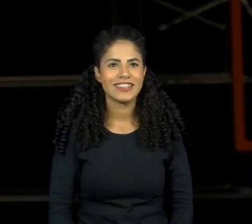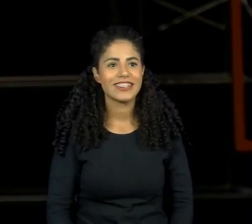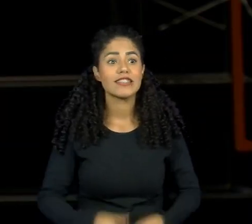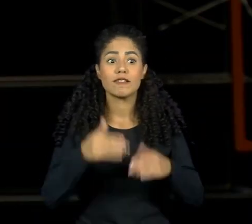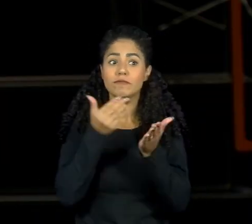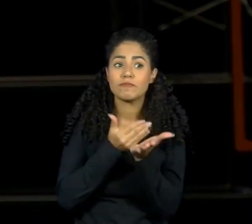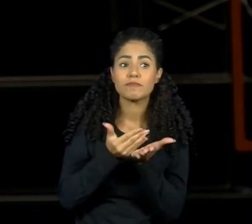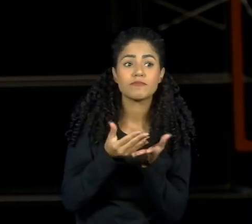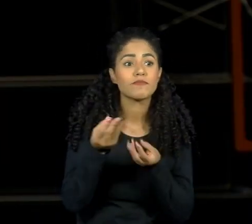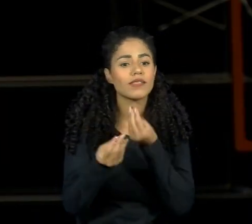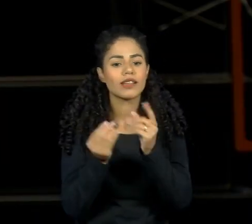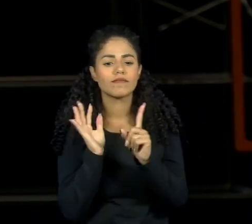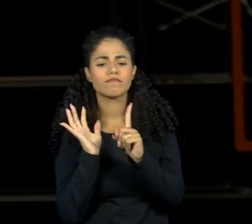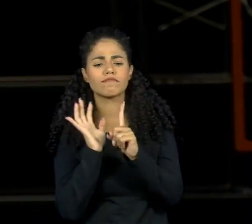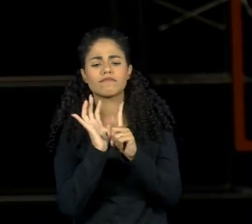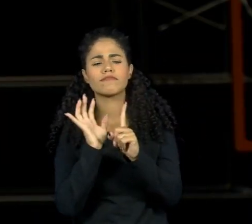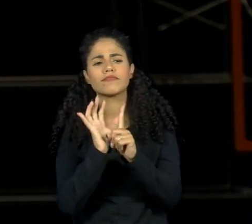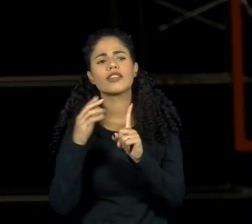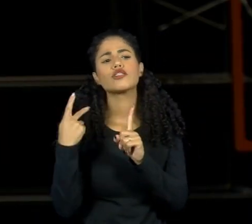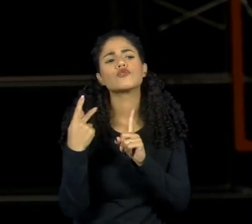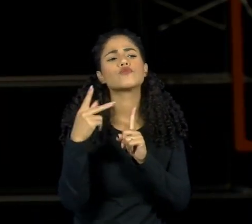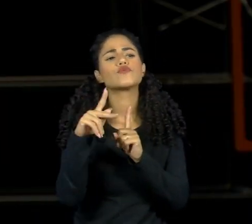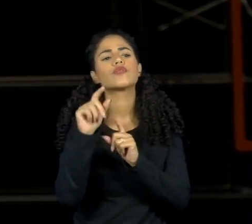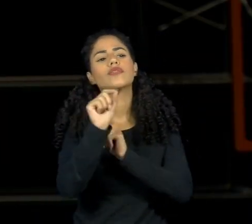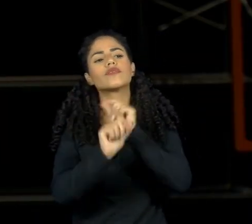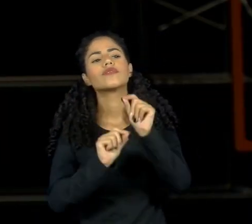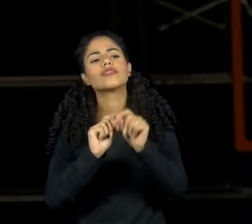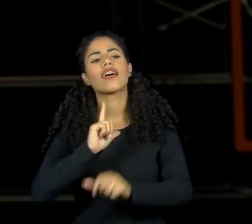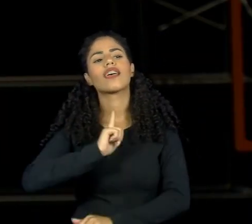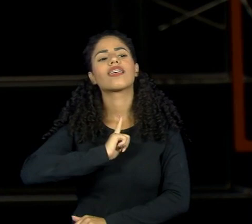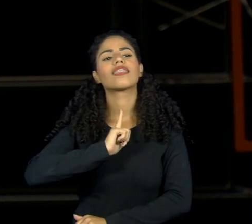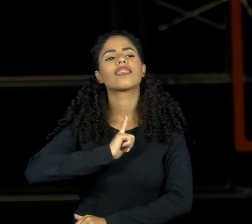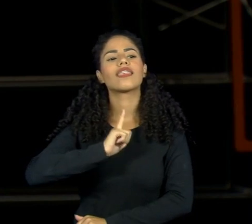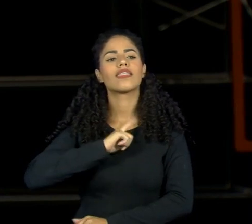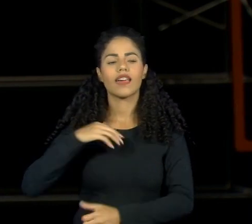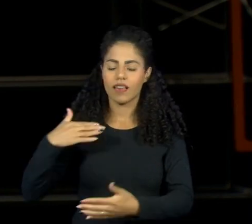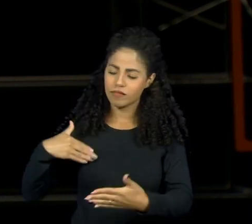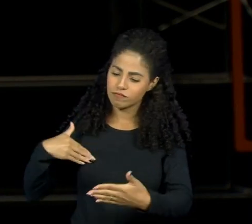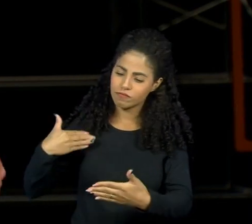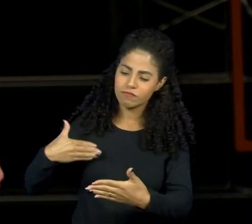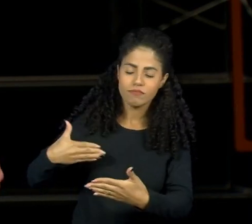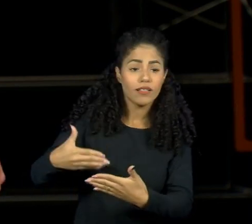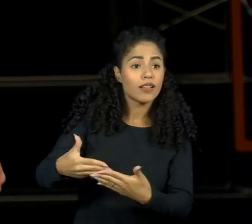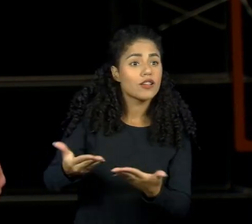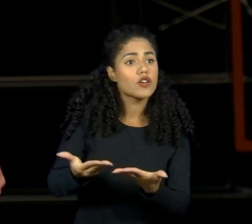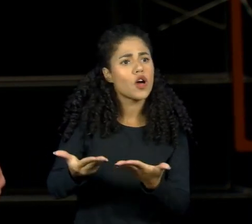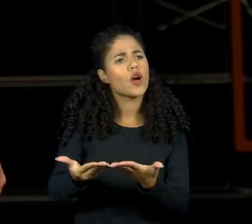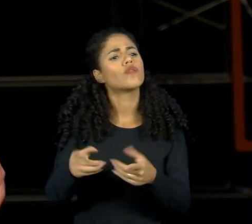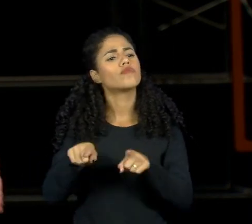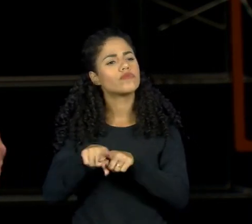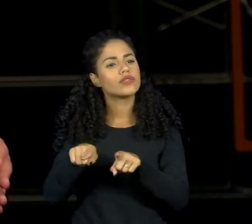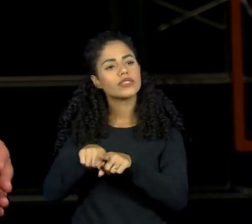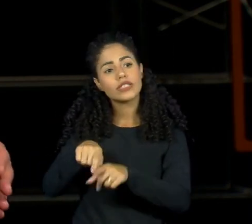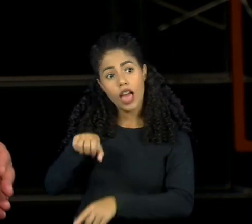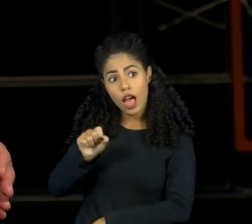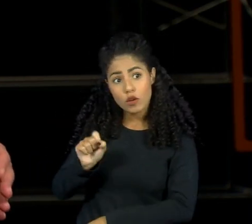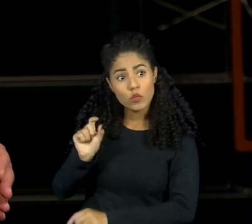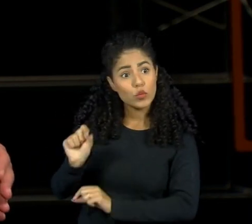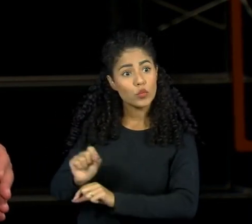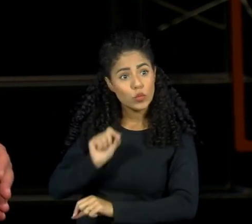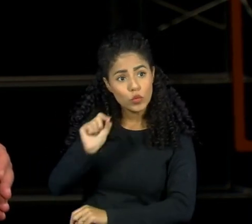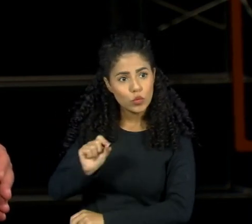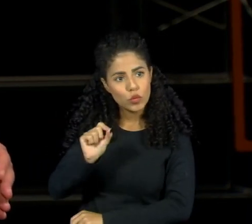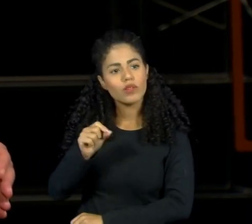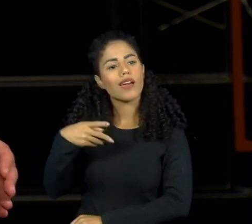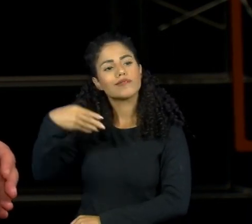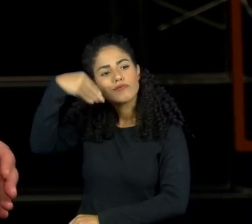começar pelas suas influências que você teve lá do início da sua vida. Você é sobrinha neta do grande diretor